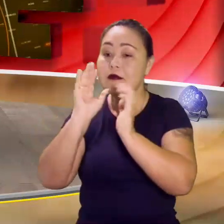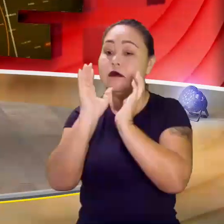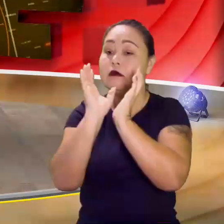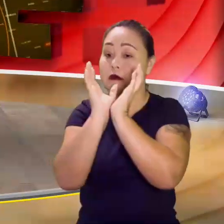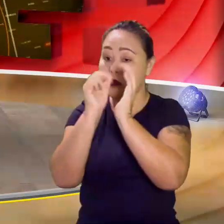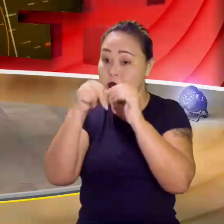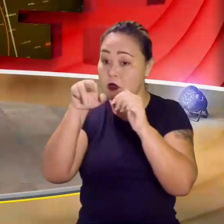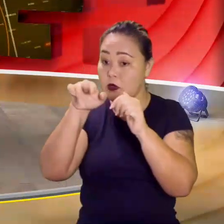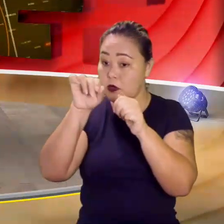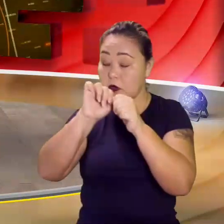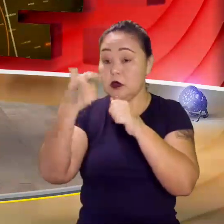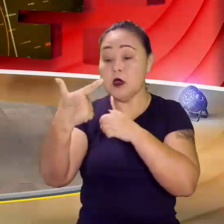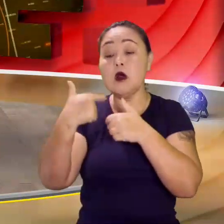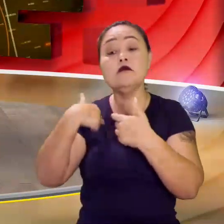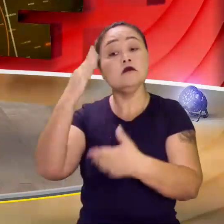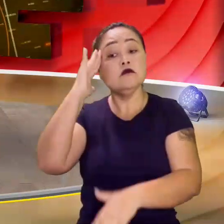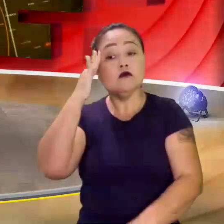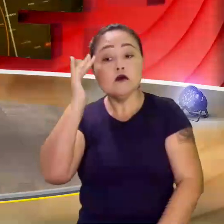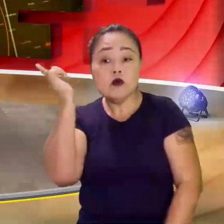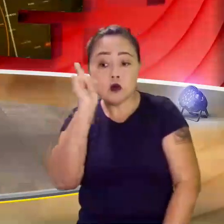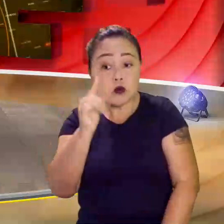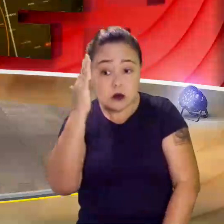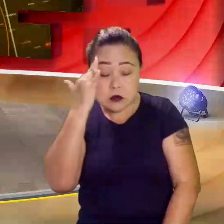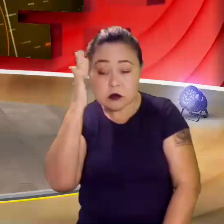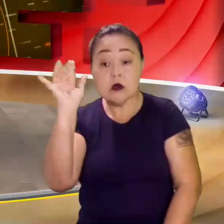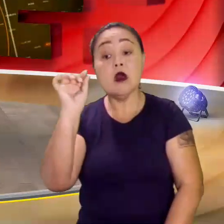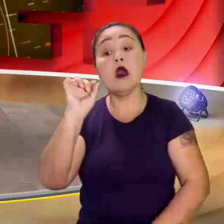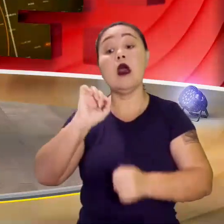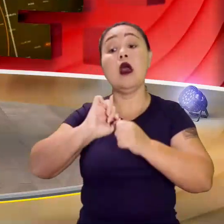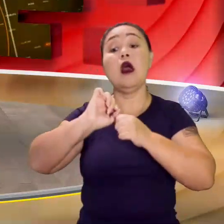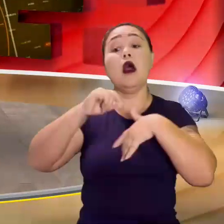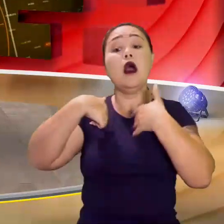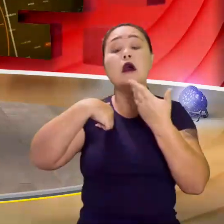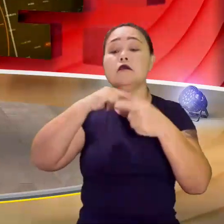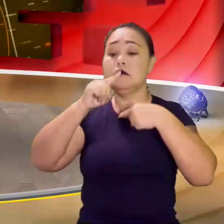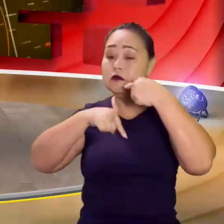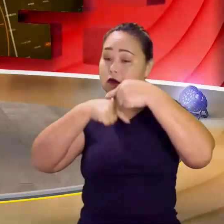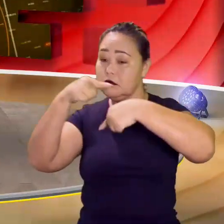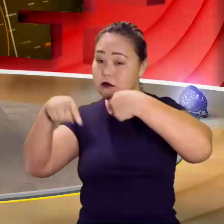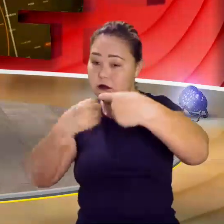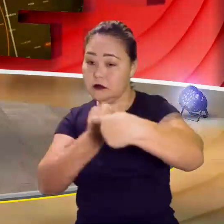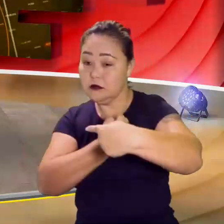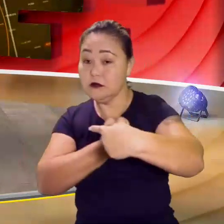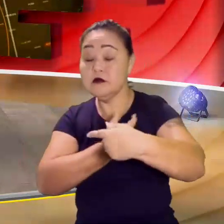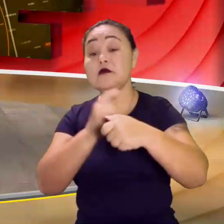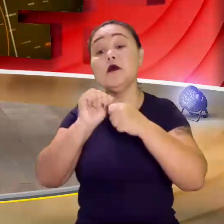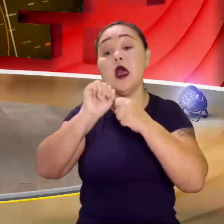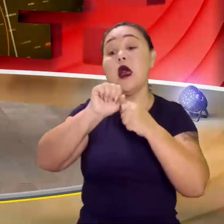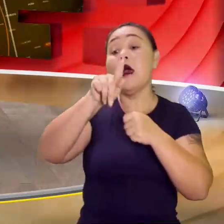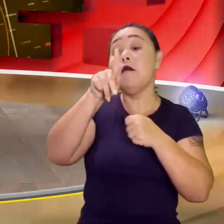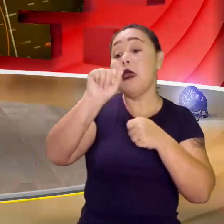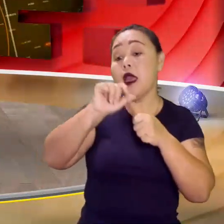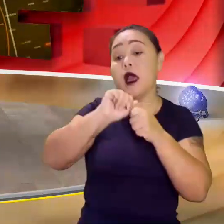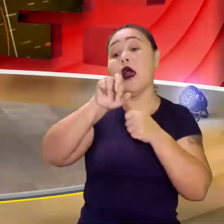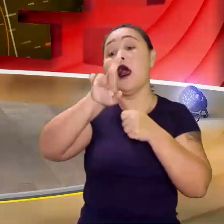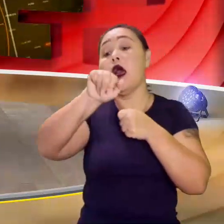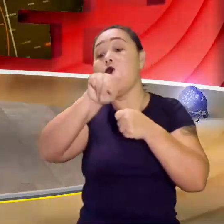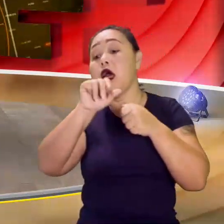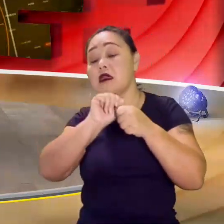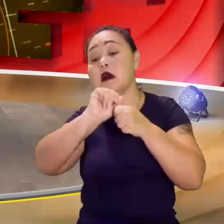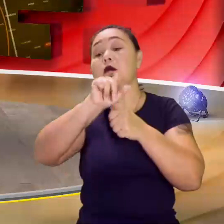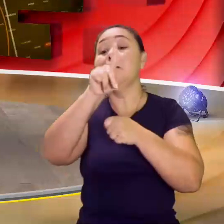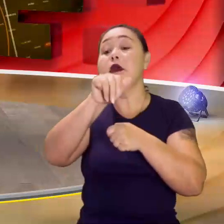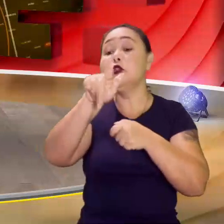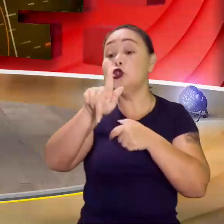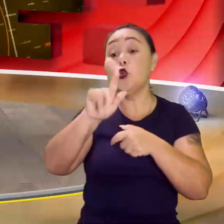conseguiu entender a sequência, o que vai mudar agora só é o comportamento. A PA vai somando razão, e depois vai entrar a PG,